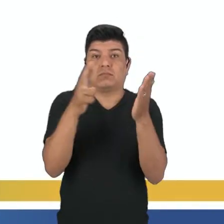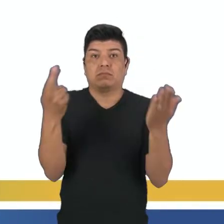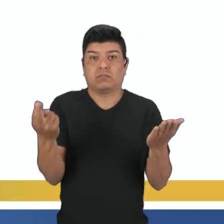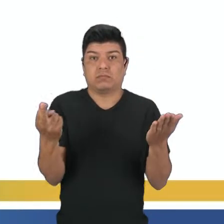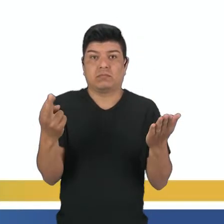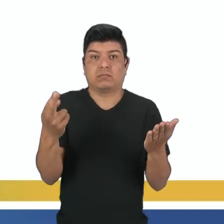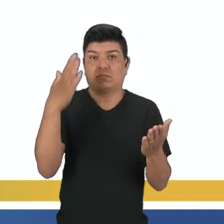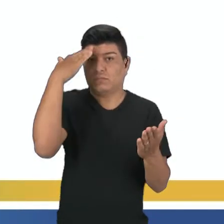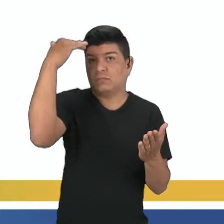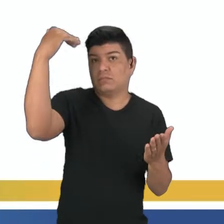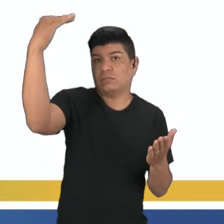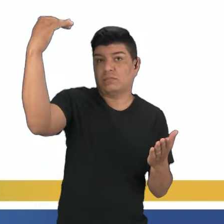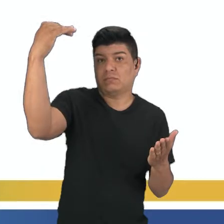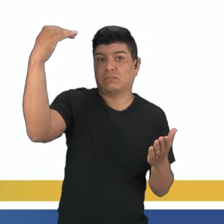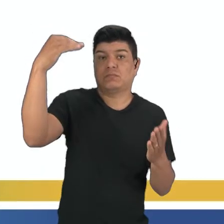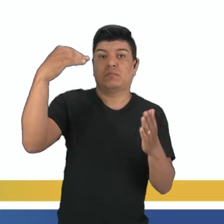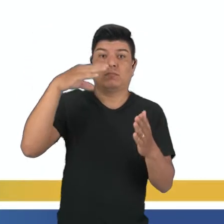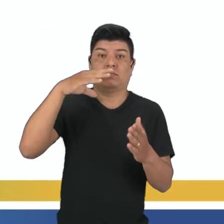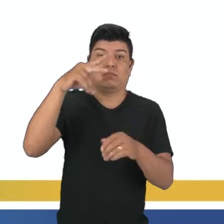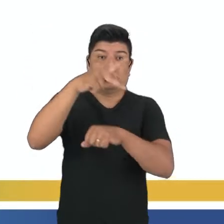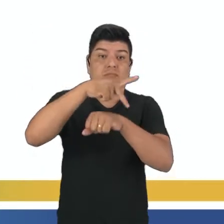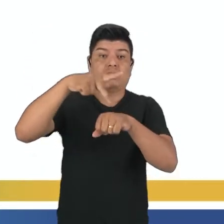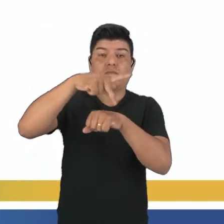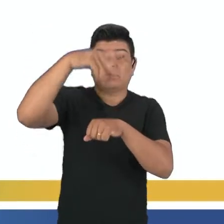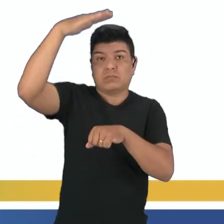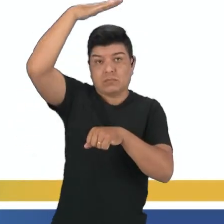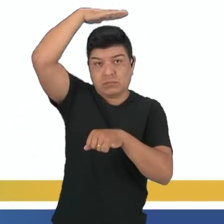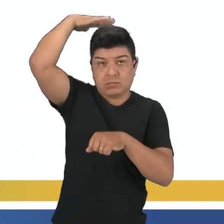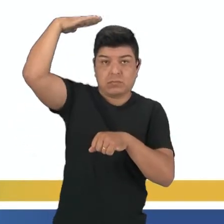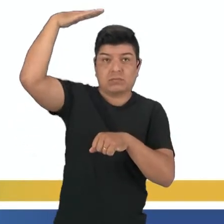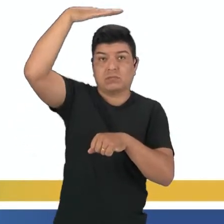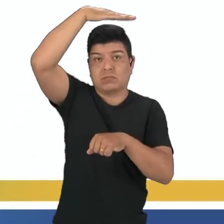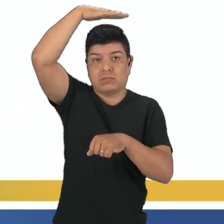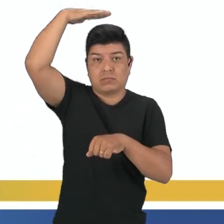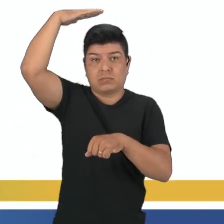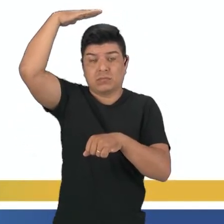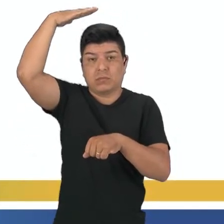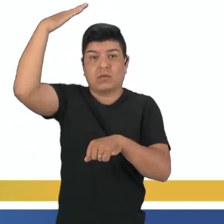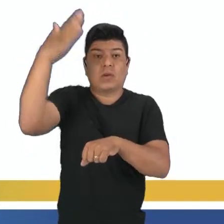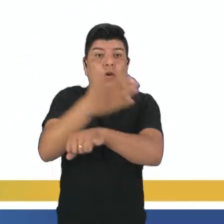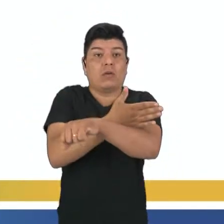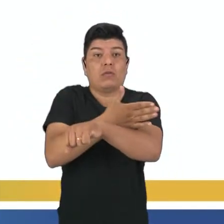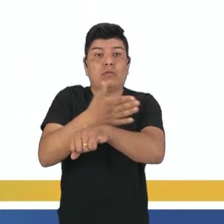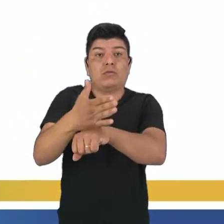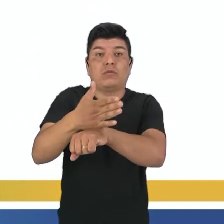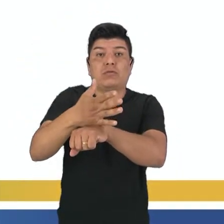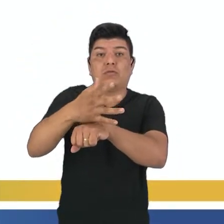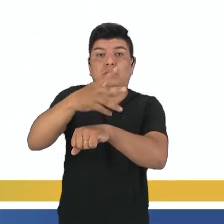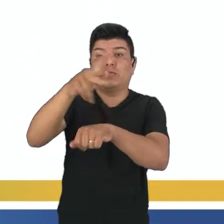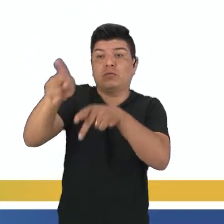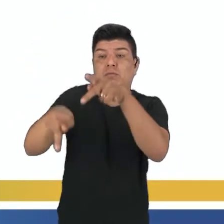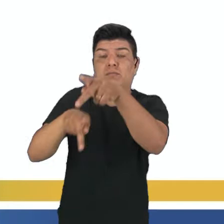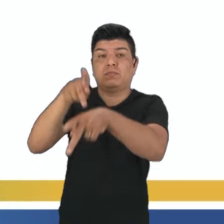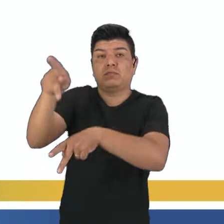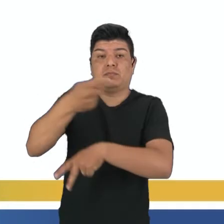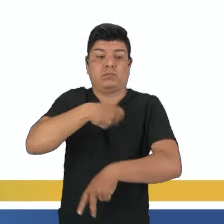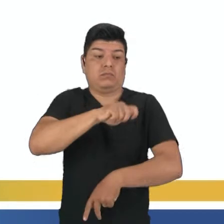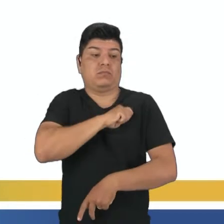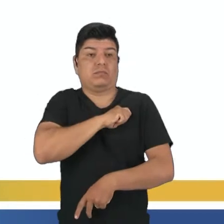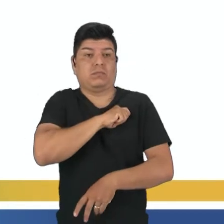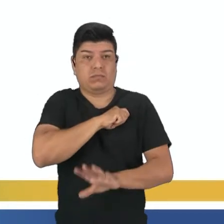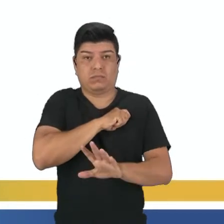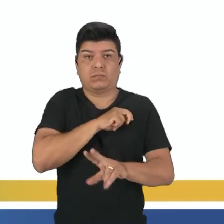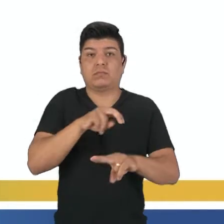muito popular do México. E aí é acerca dos costumes dos espanhóis. Então, o entrevistado, você disse, sí,